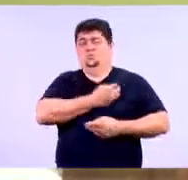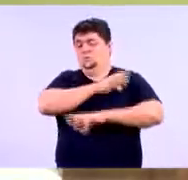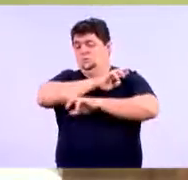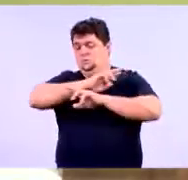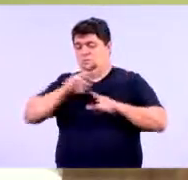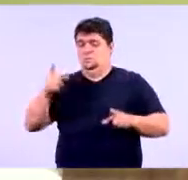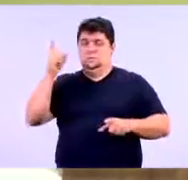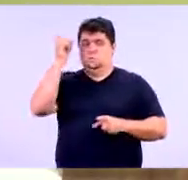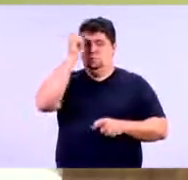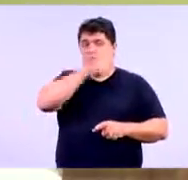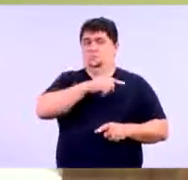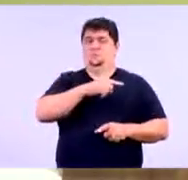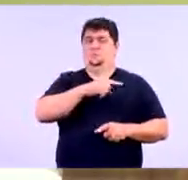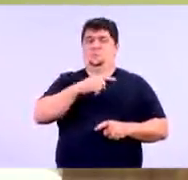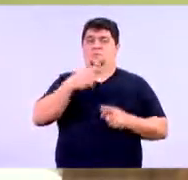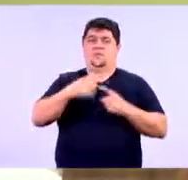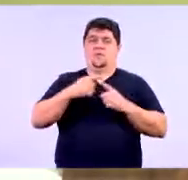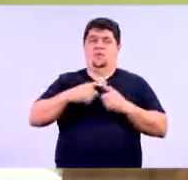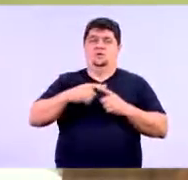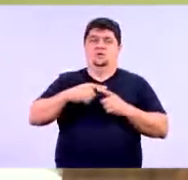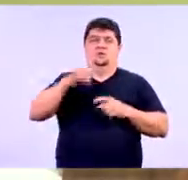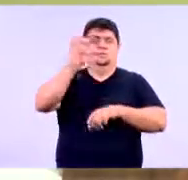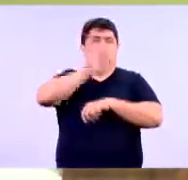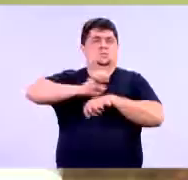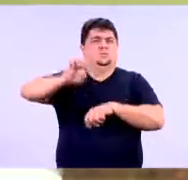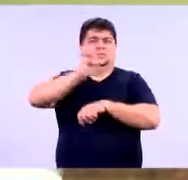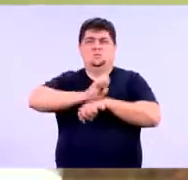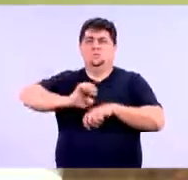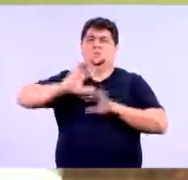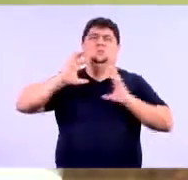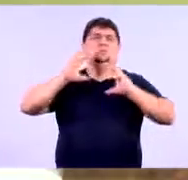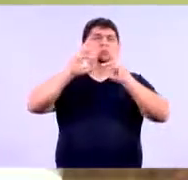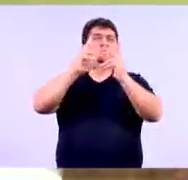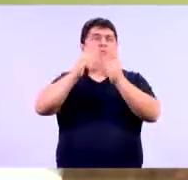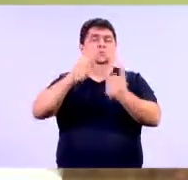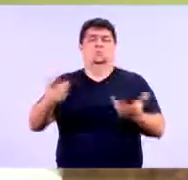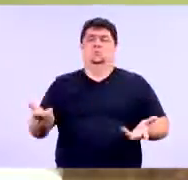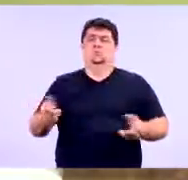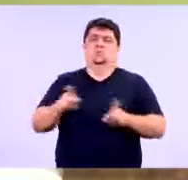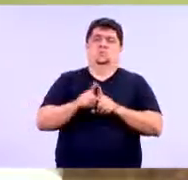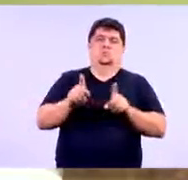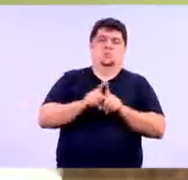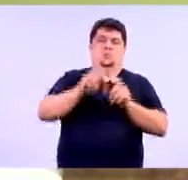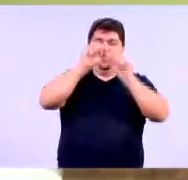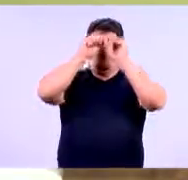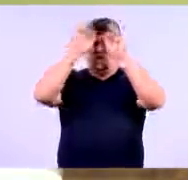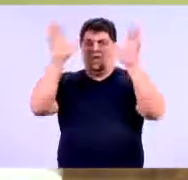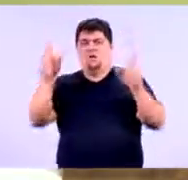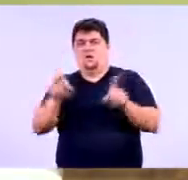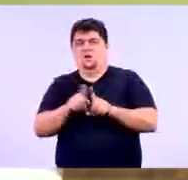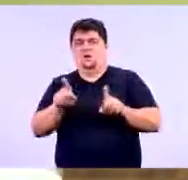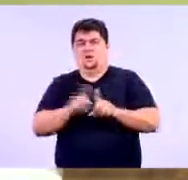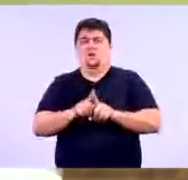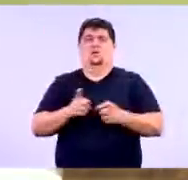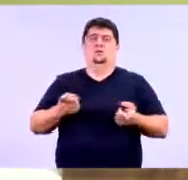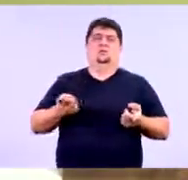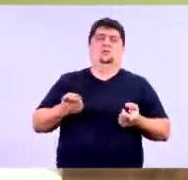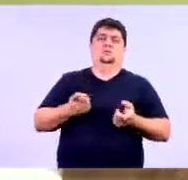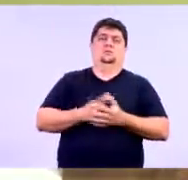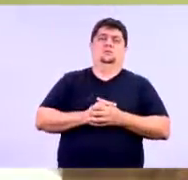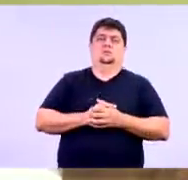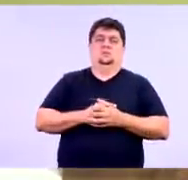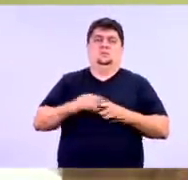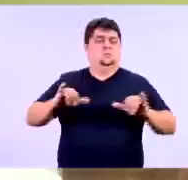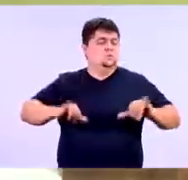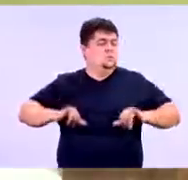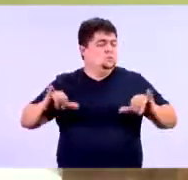rondoniense, a parte de cima do estado todo, no meio do estado também, quanto o pessoal do Acre, inclusive, tiveram